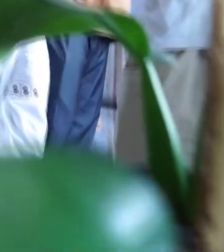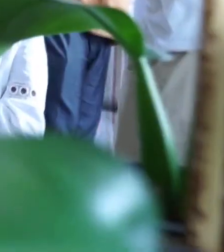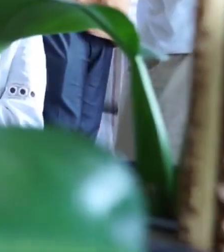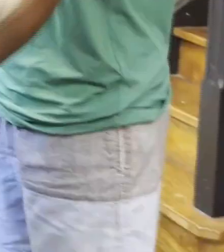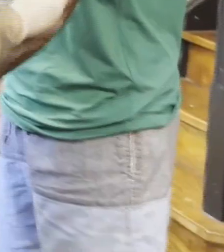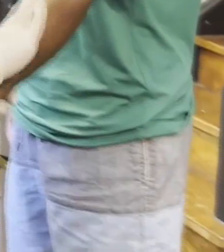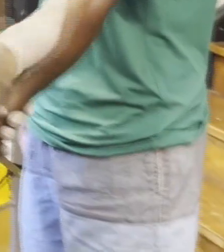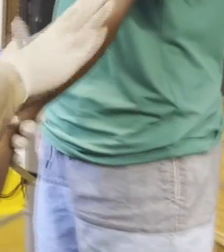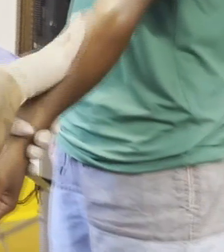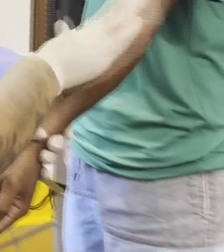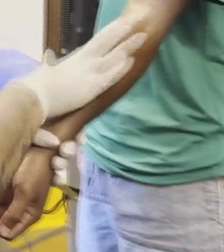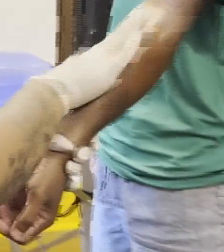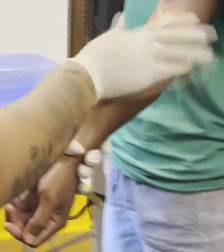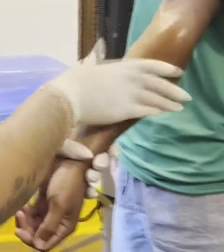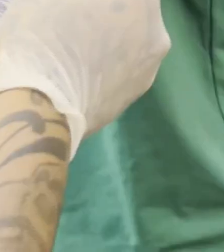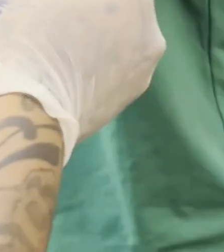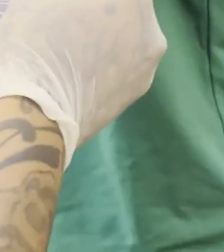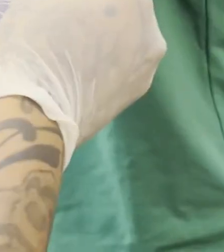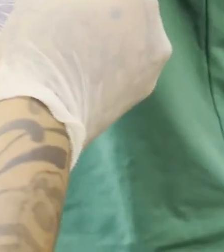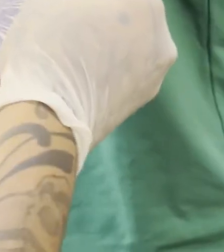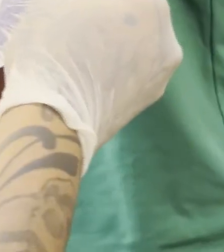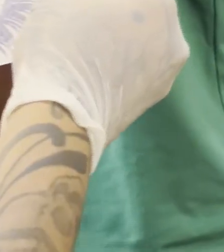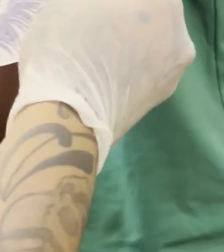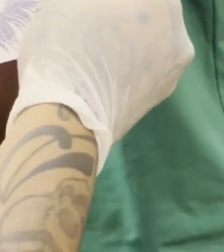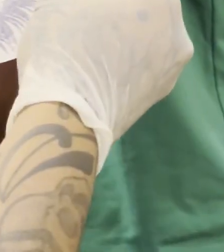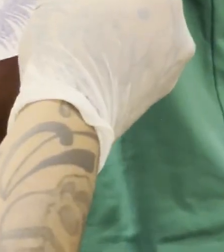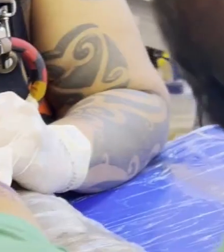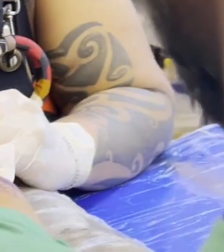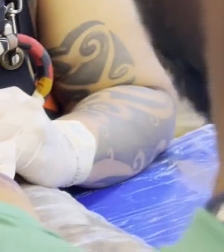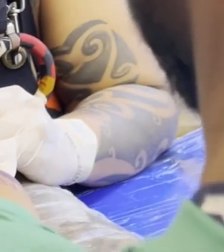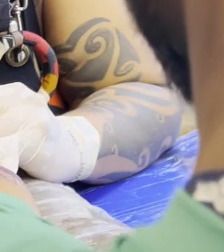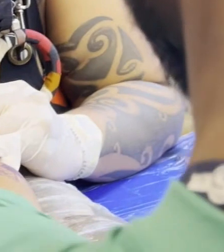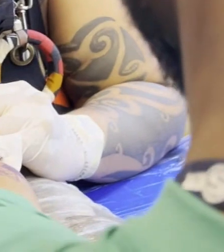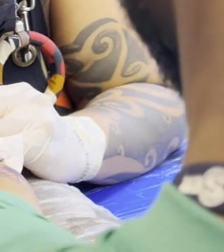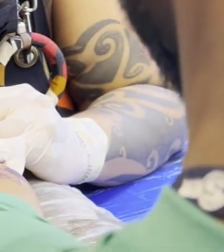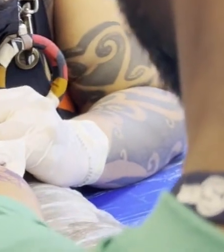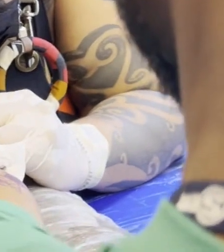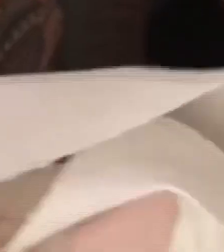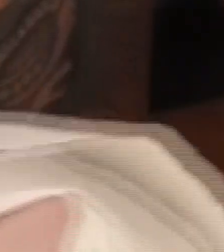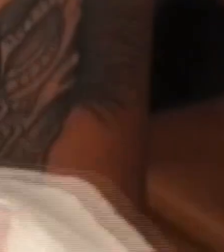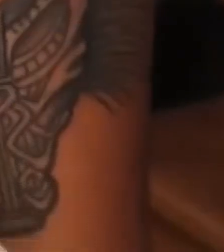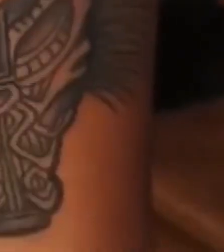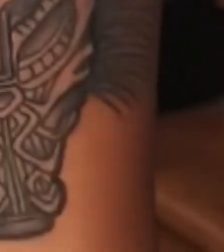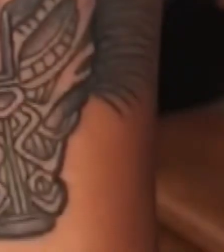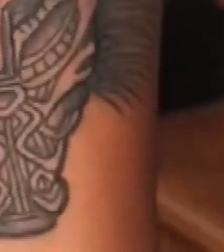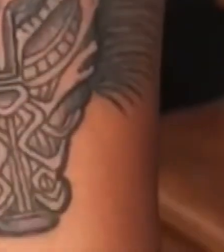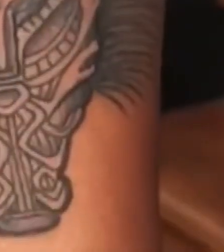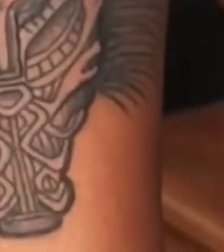ver, eu quero ver, eu quero ver.